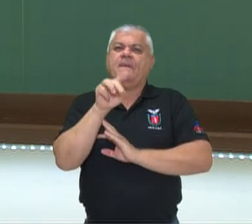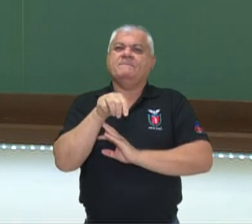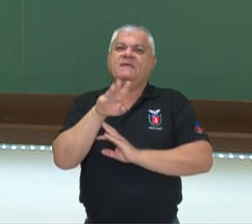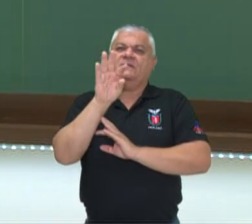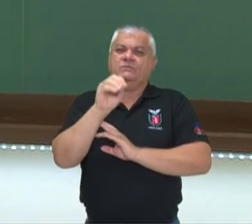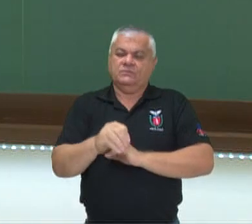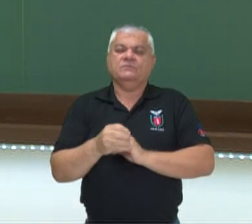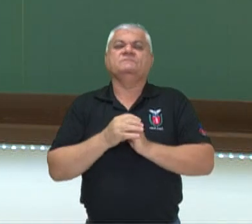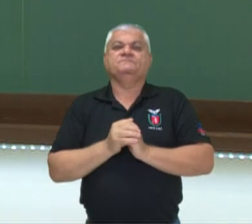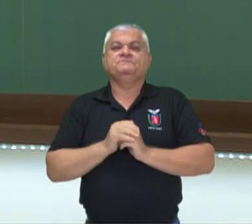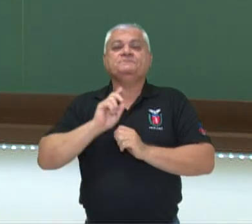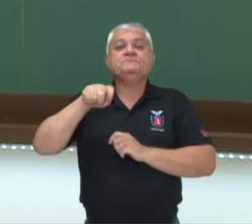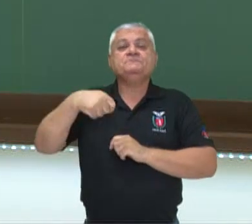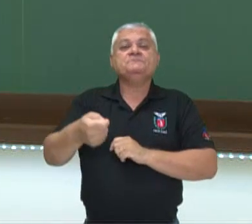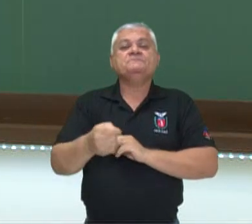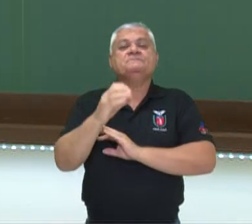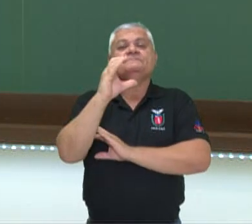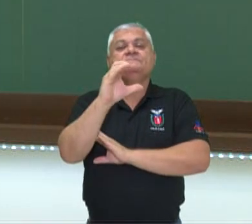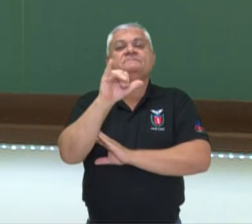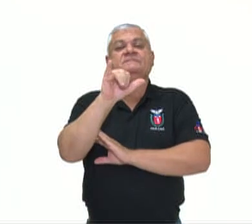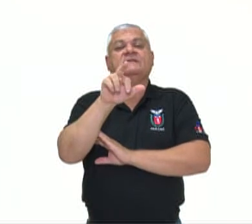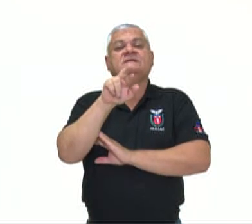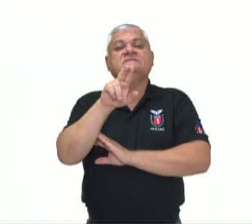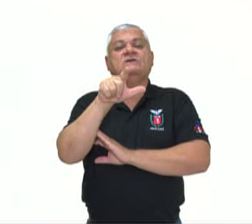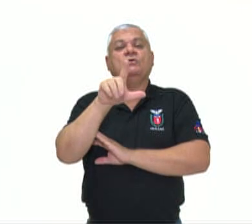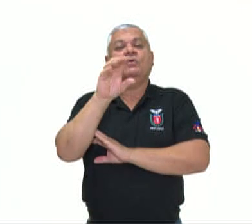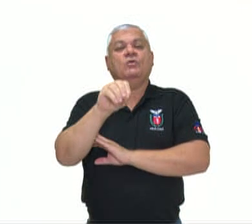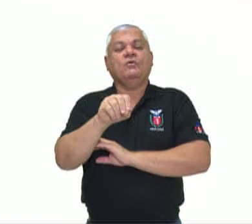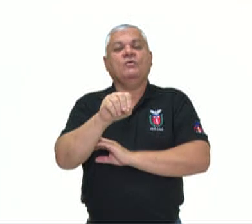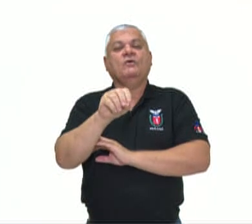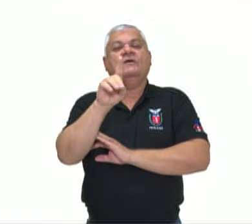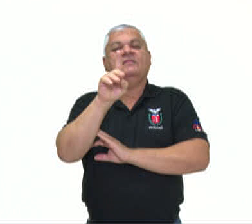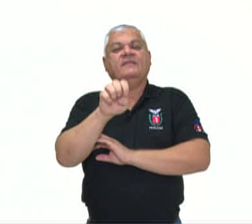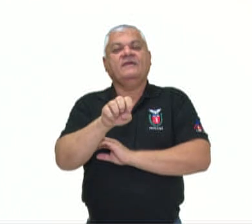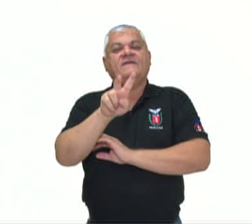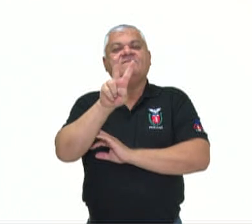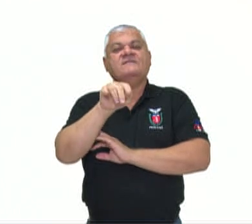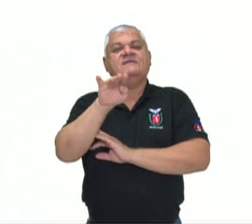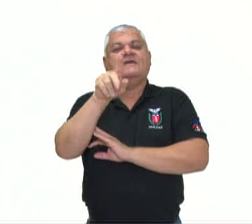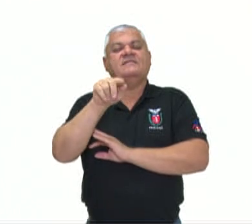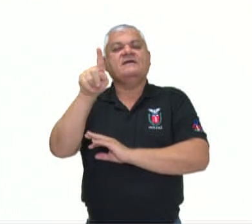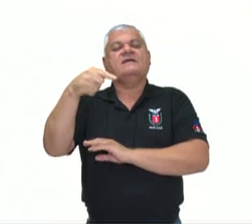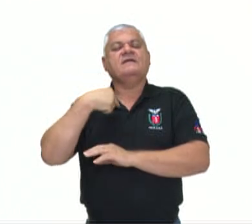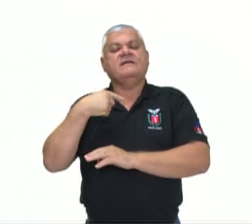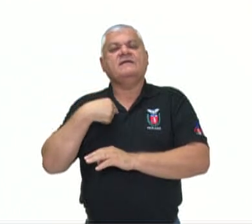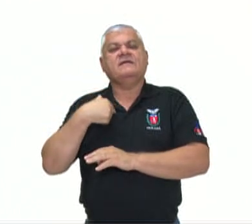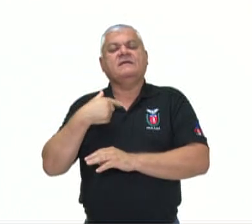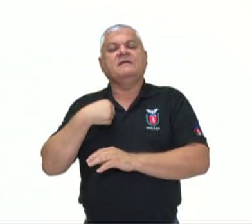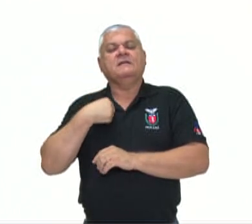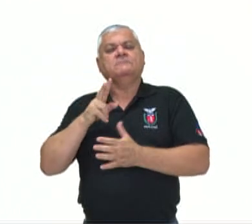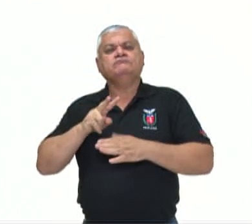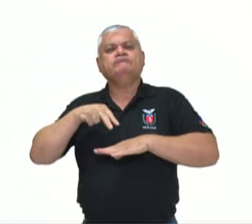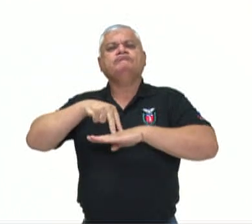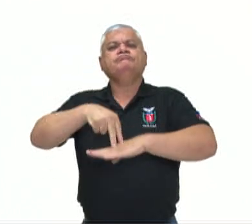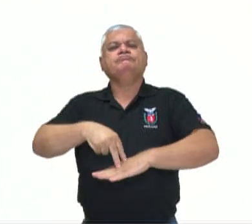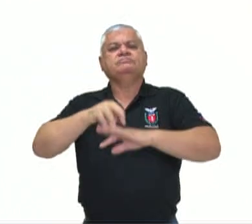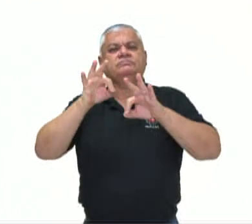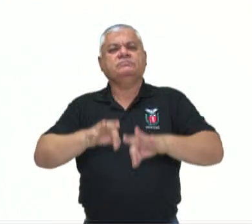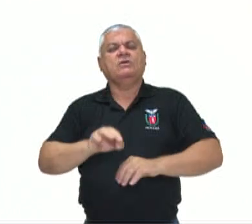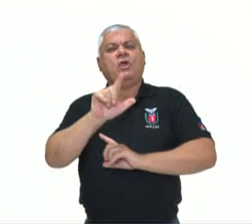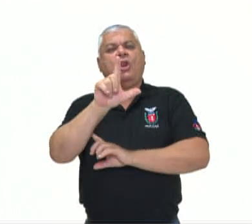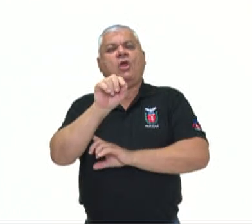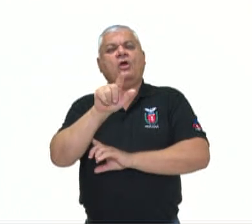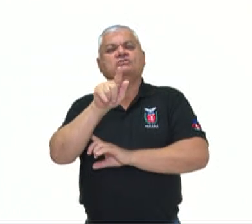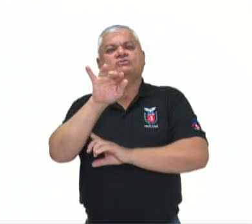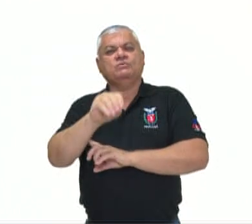chamado Círculo de Viena. Os filósofos do Círculo de Viena adotavam um método do positivismo lógico,